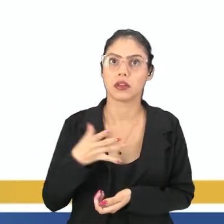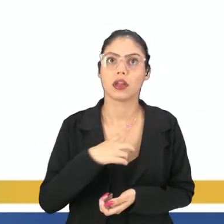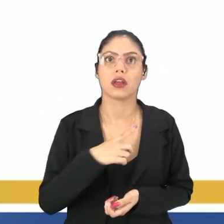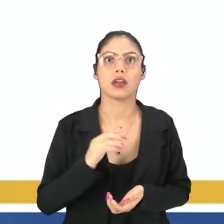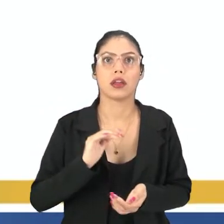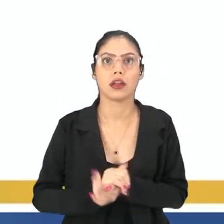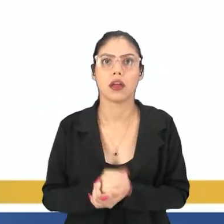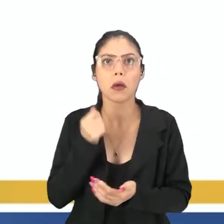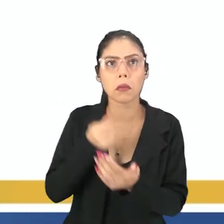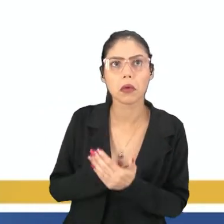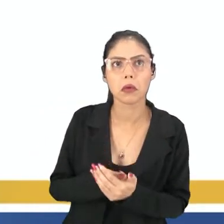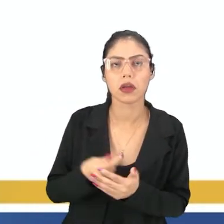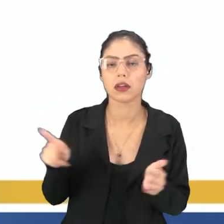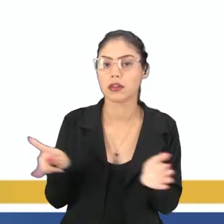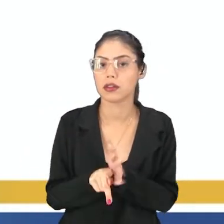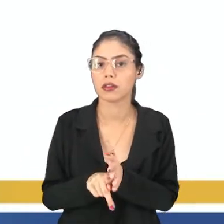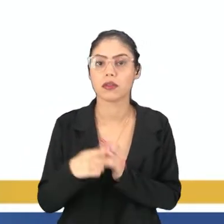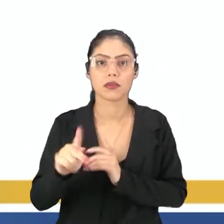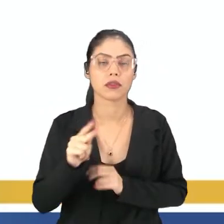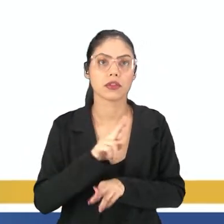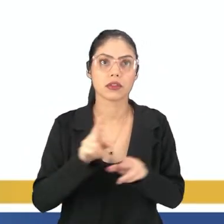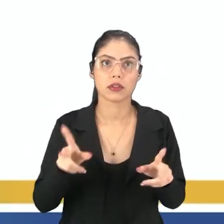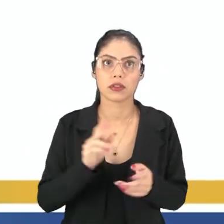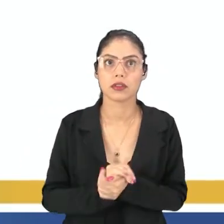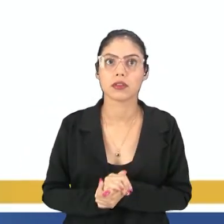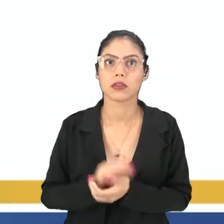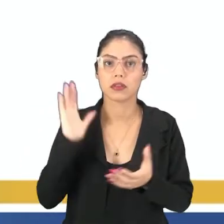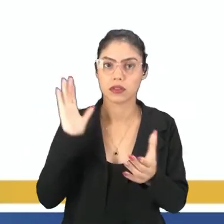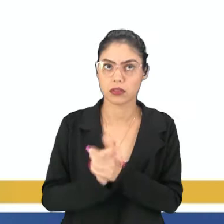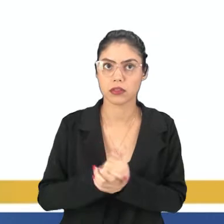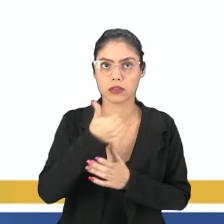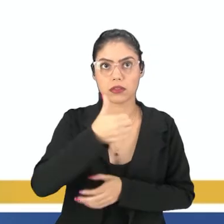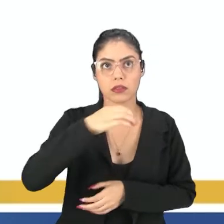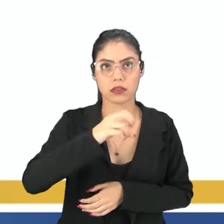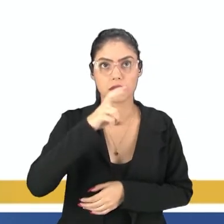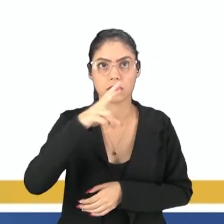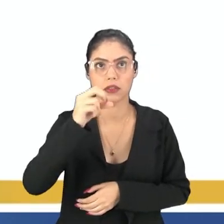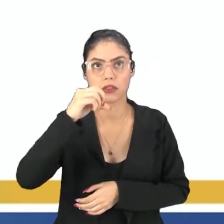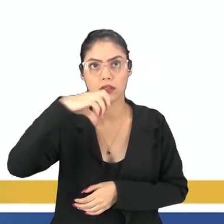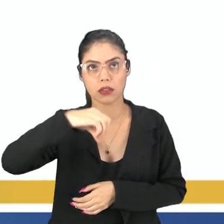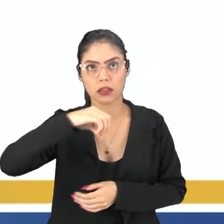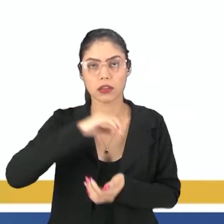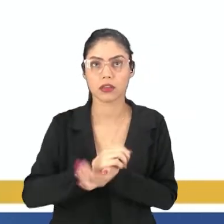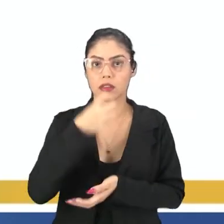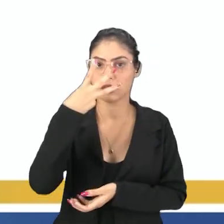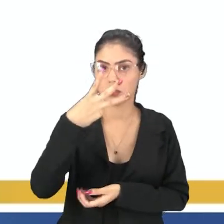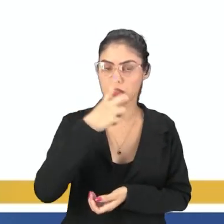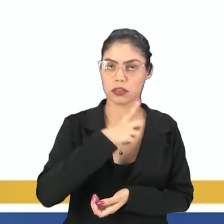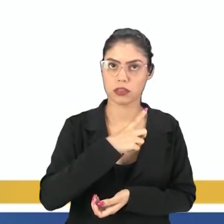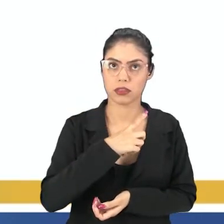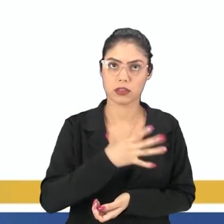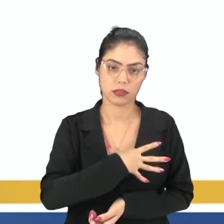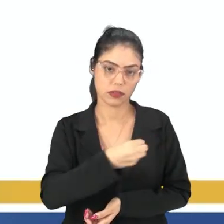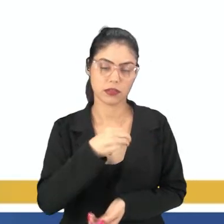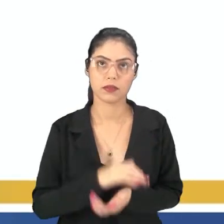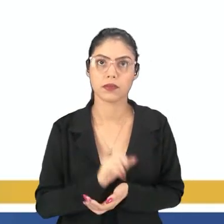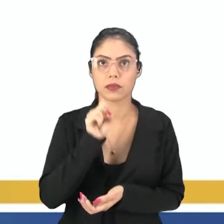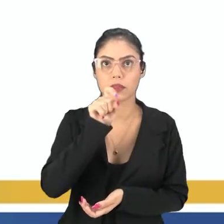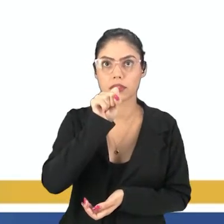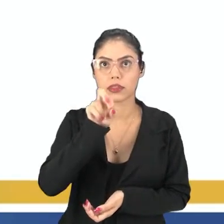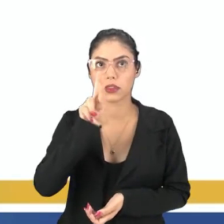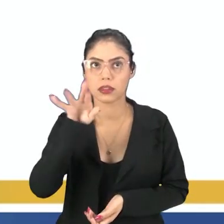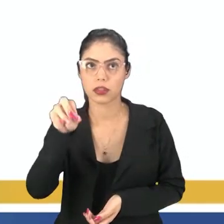se confrontar com suas diferenças. Casou-se em 1959 e teve 3 filhos,